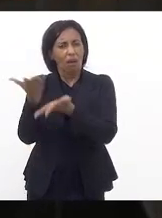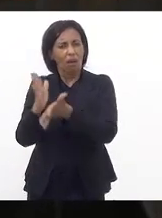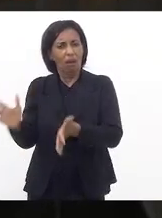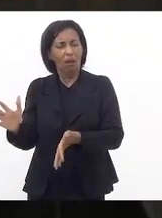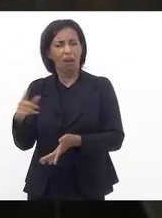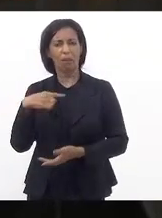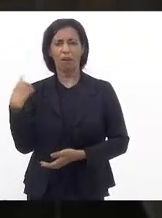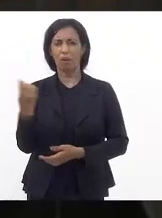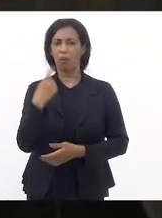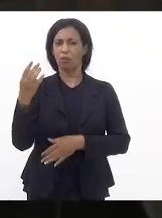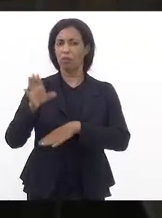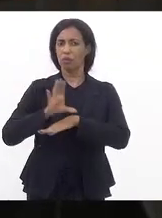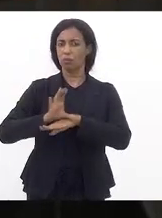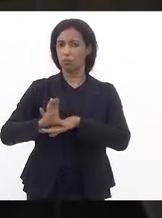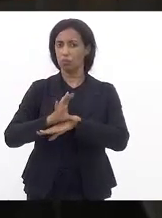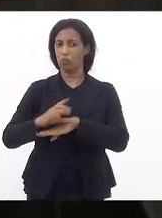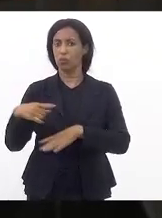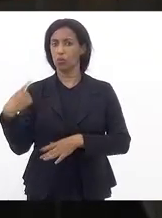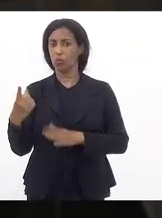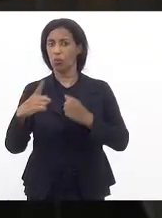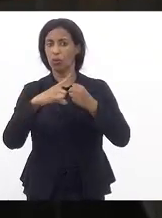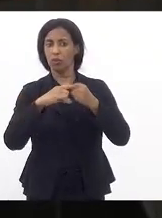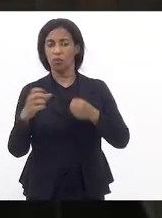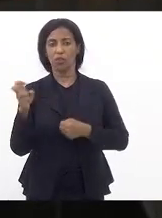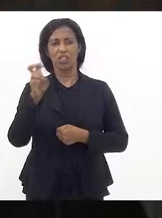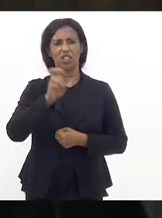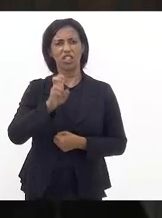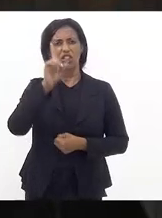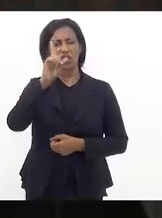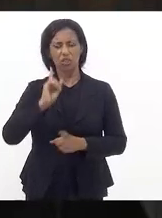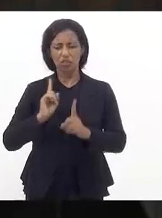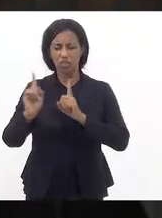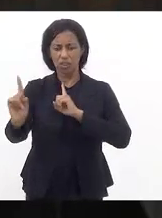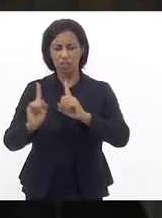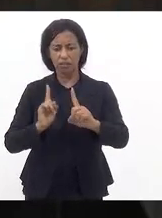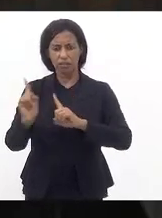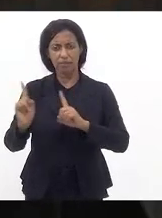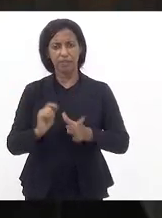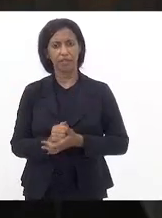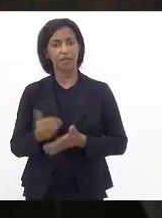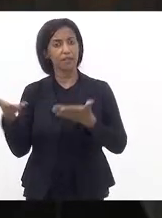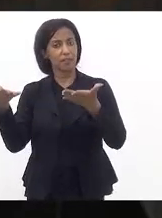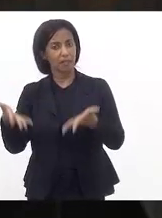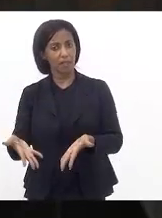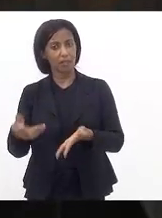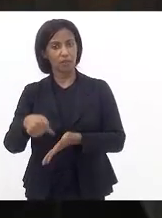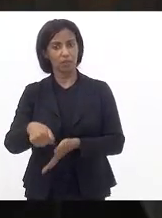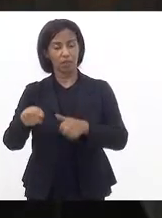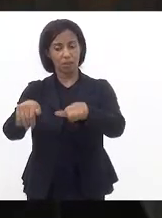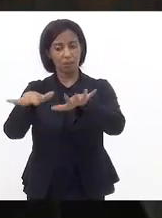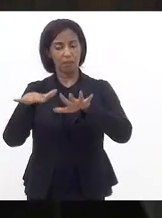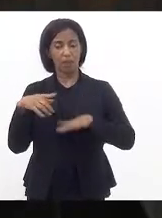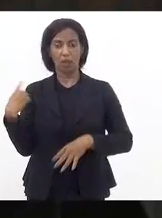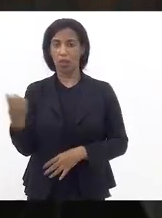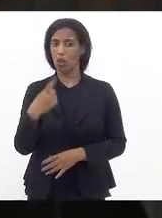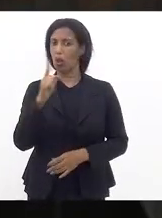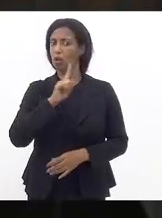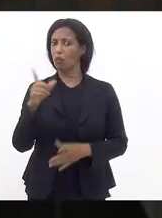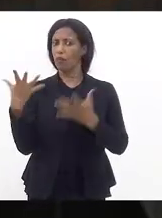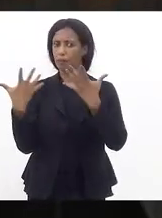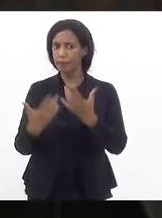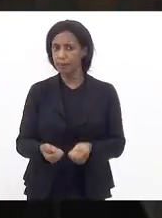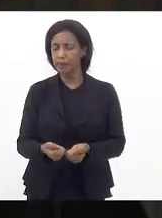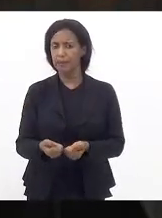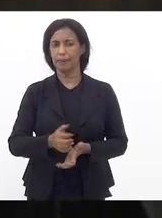acabar com a nossa Constituição o nosso Artigo 5º nosso direito de ir e vir e é isso que aqui no plenário nós não